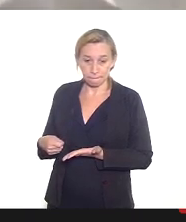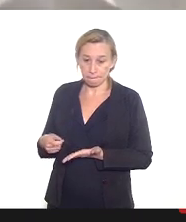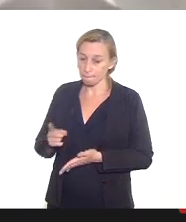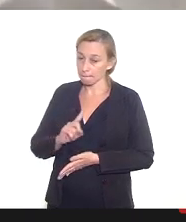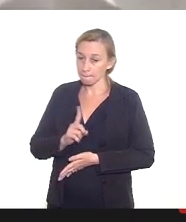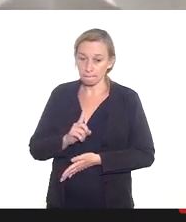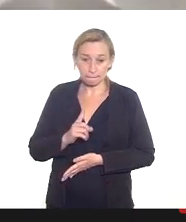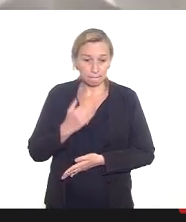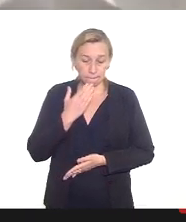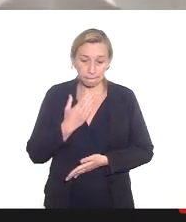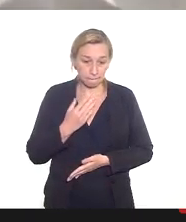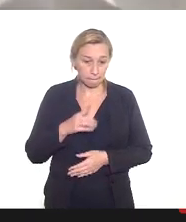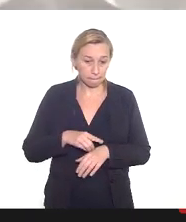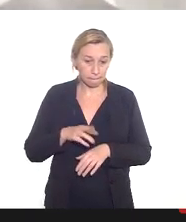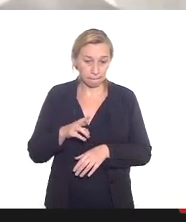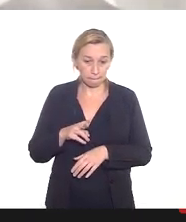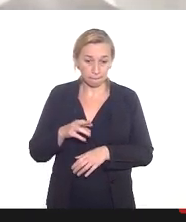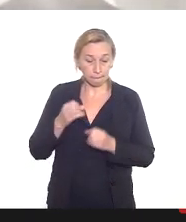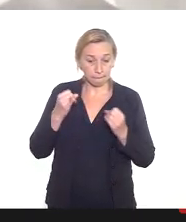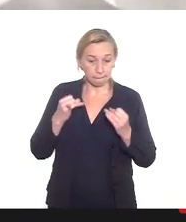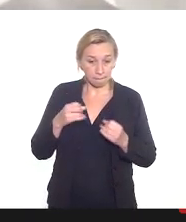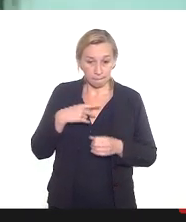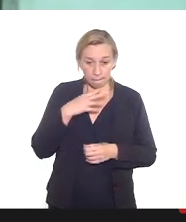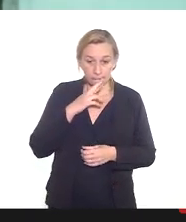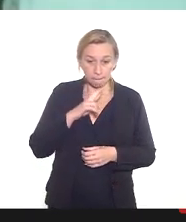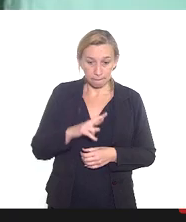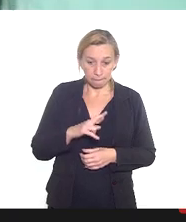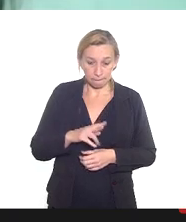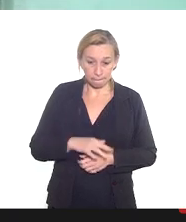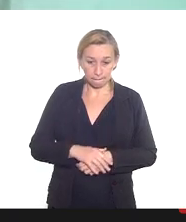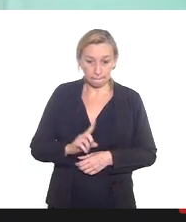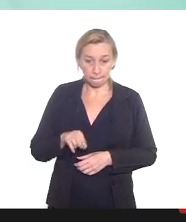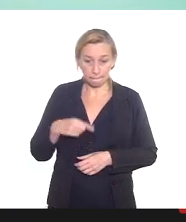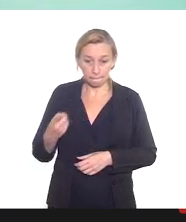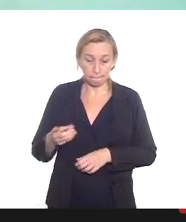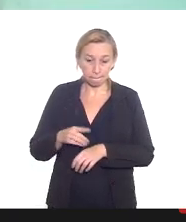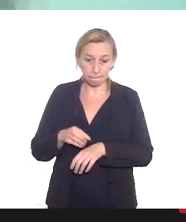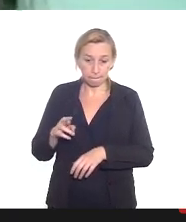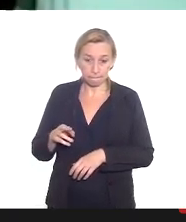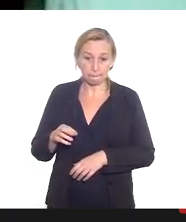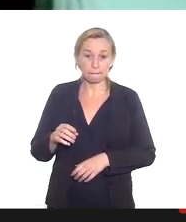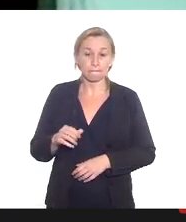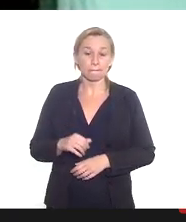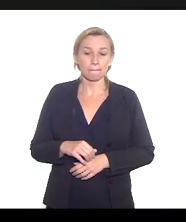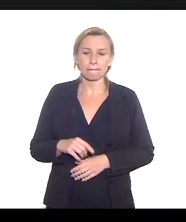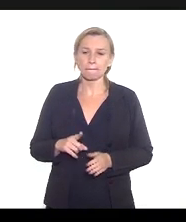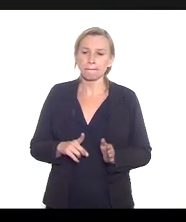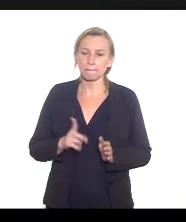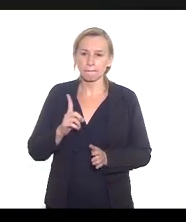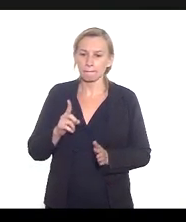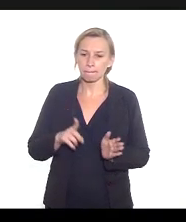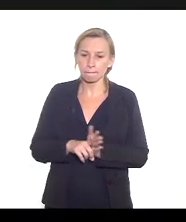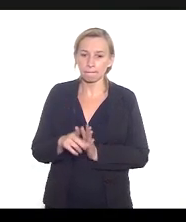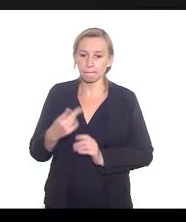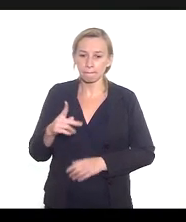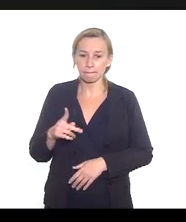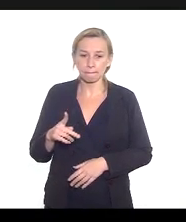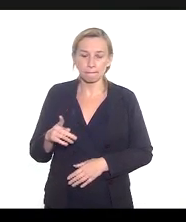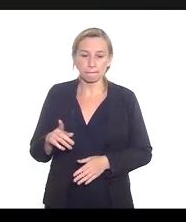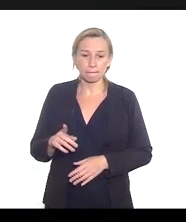eu vou pedir para Doutora Lívia responder em seguida botou Adele Doutor abobrinha não esqueci da sua pergunta não tá